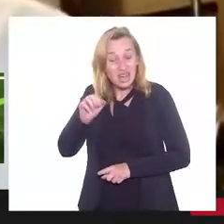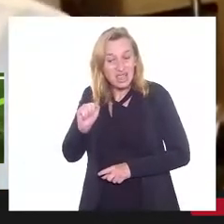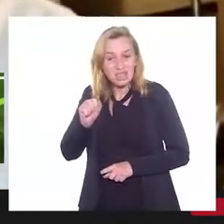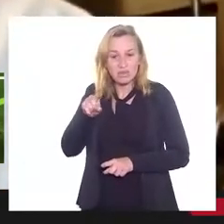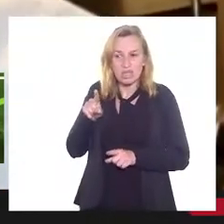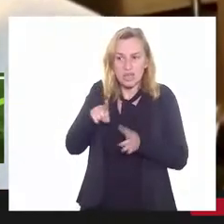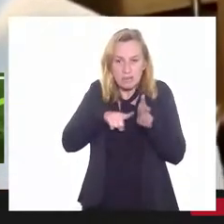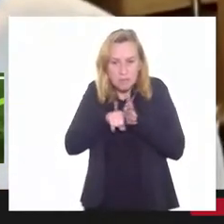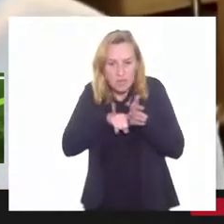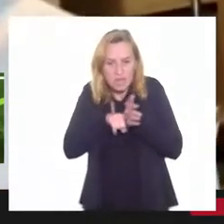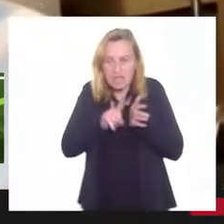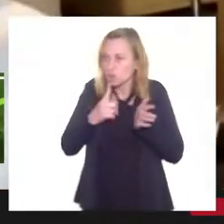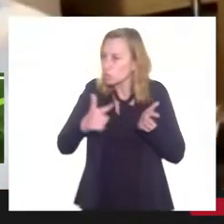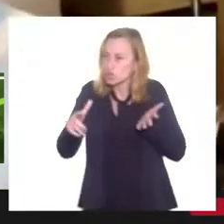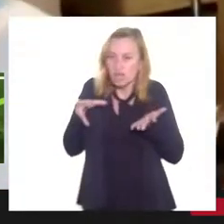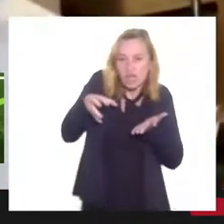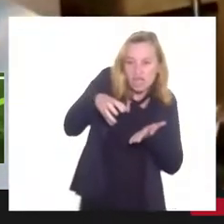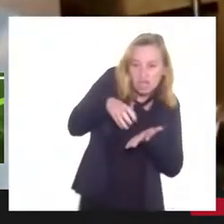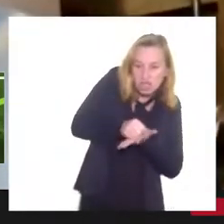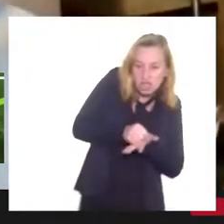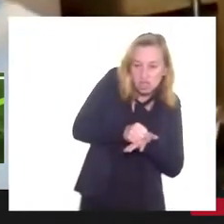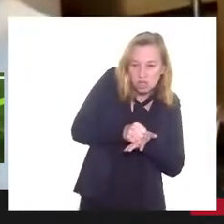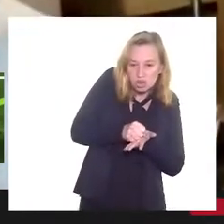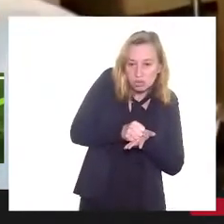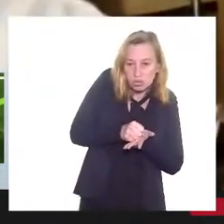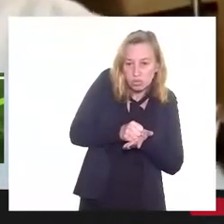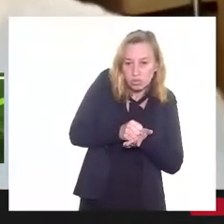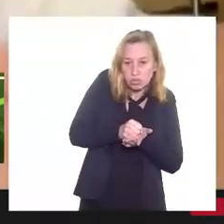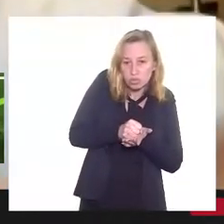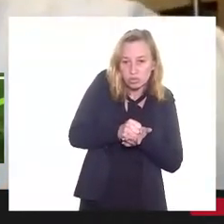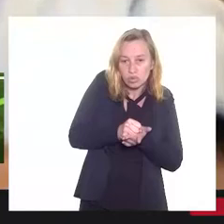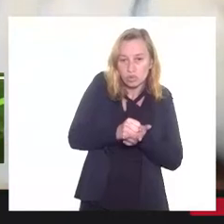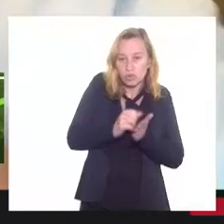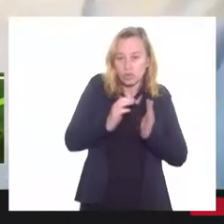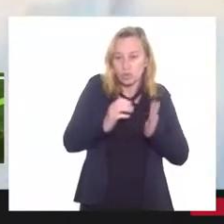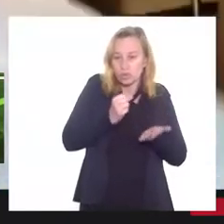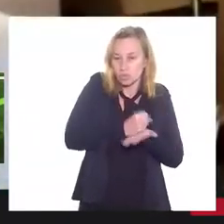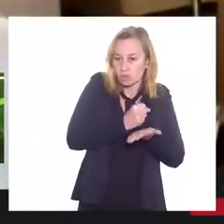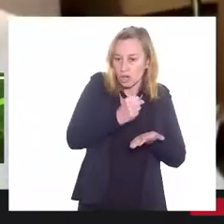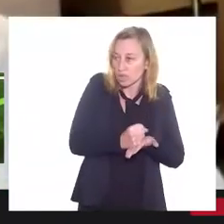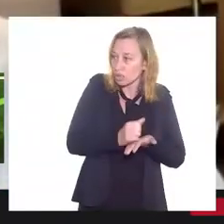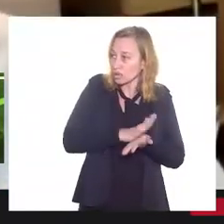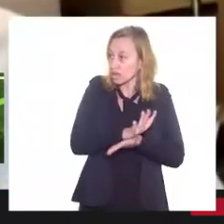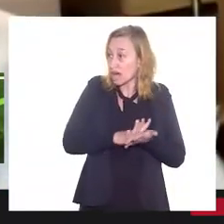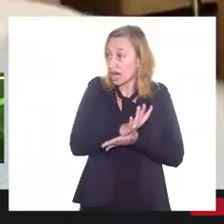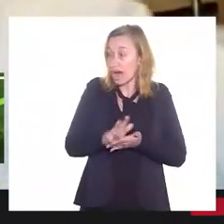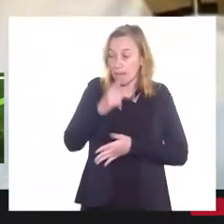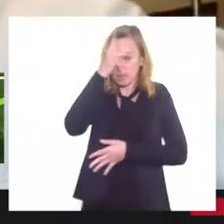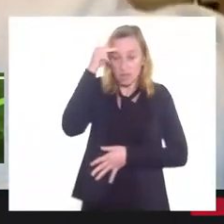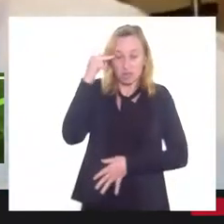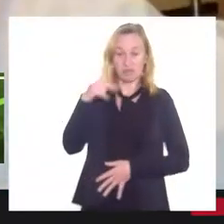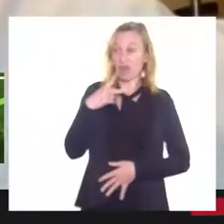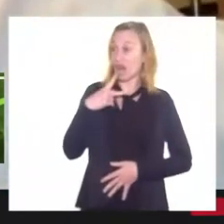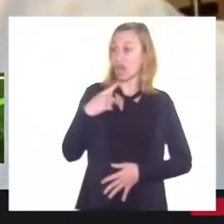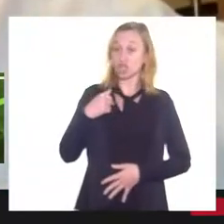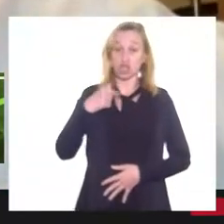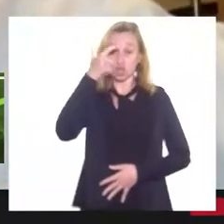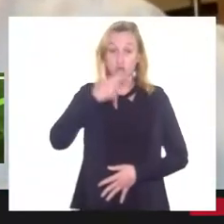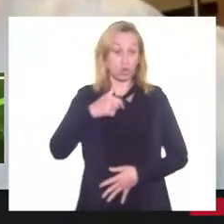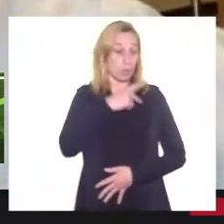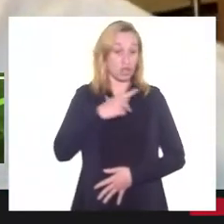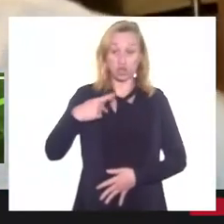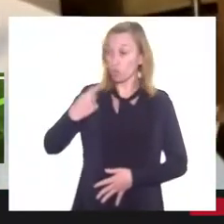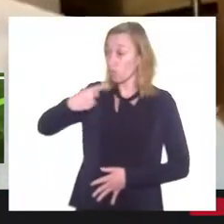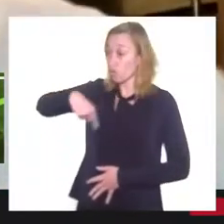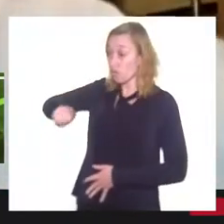mesmo não tem nem Egito Lu acorda pessoas que é realmente pula Pastor vai para uma